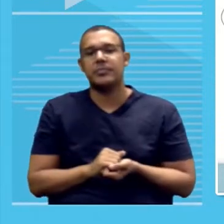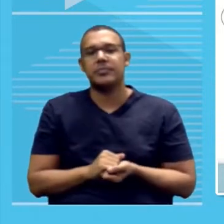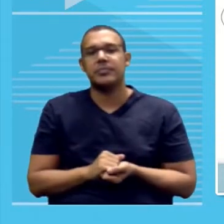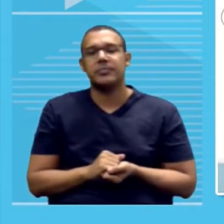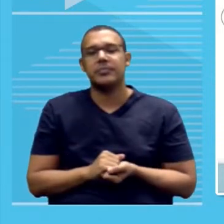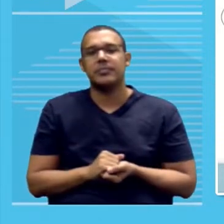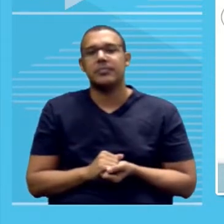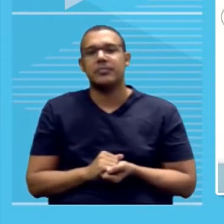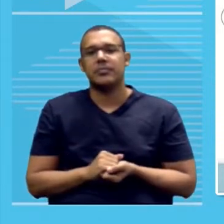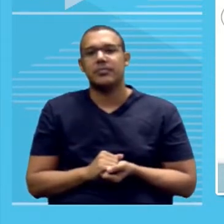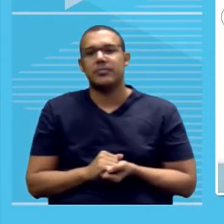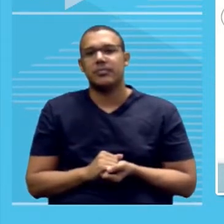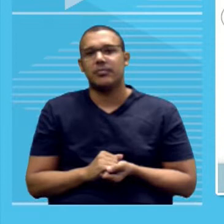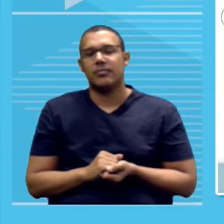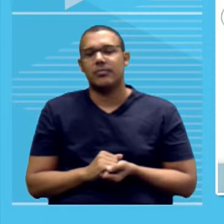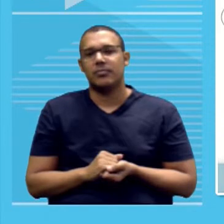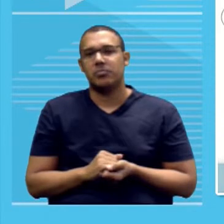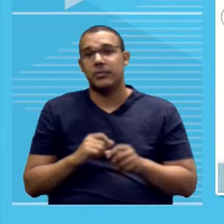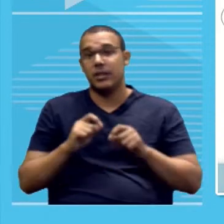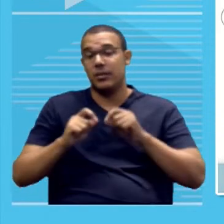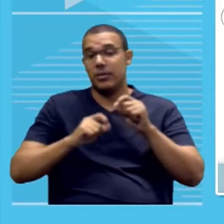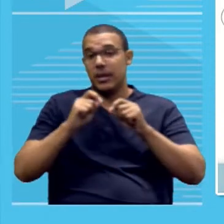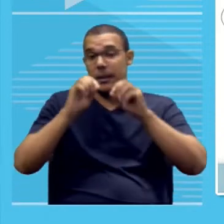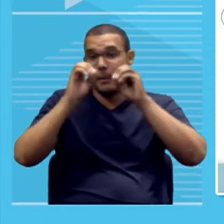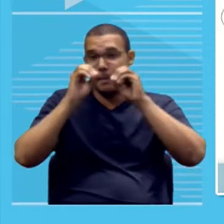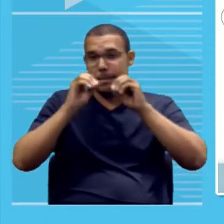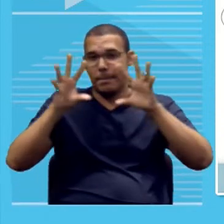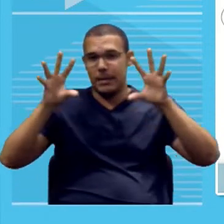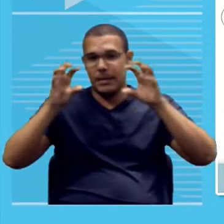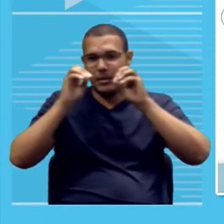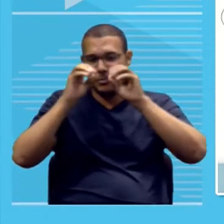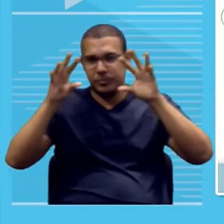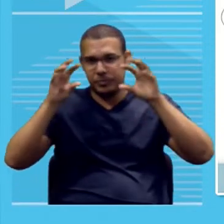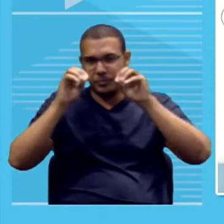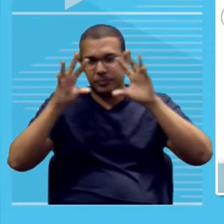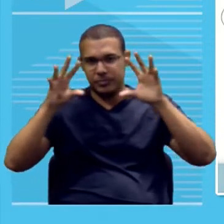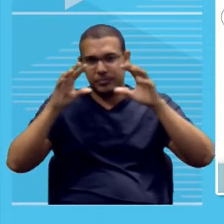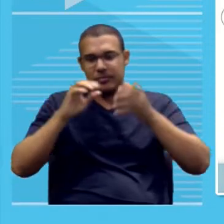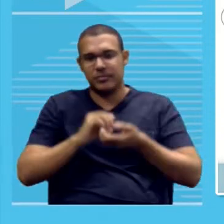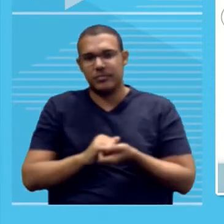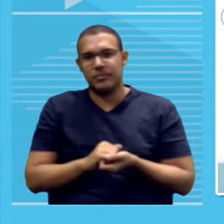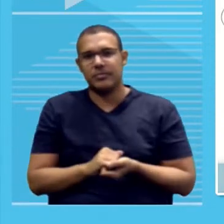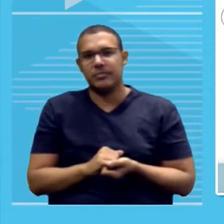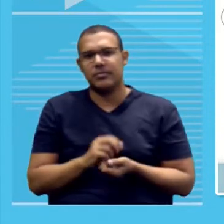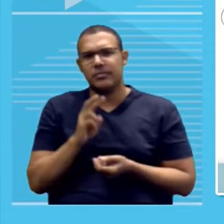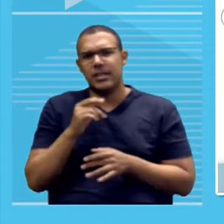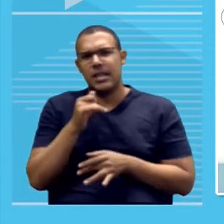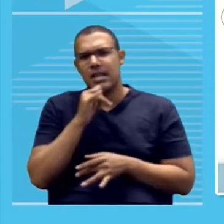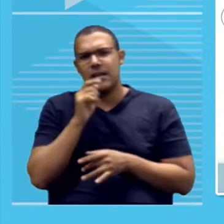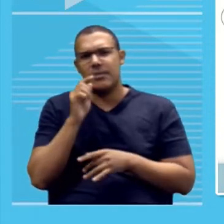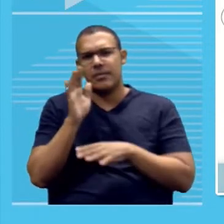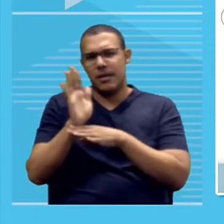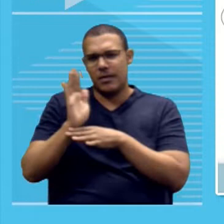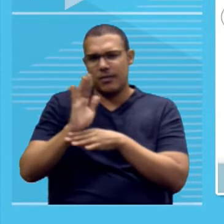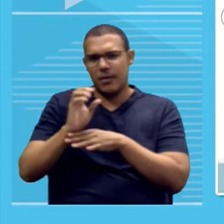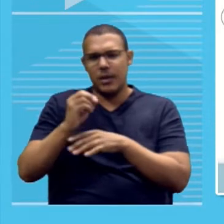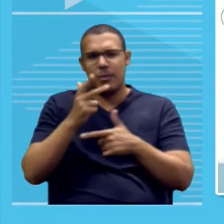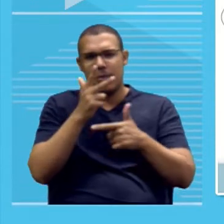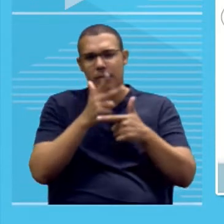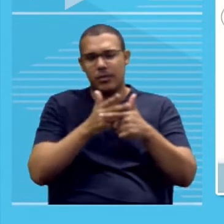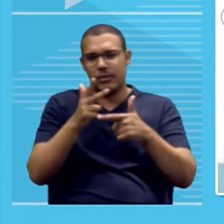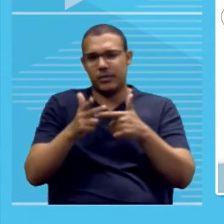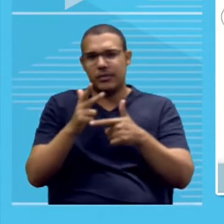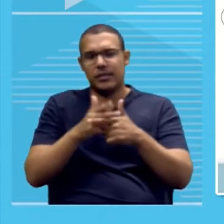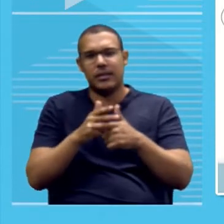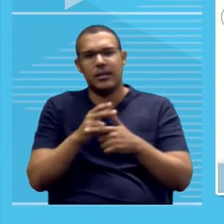aquecido, ele é brilhoso. Bom, vocês já viram aí, por exemplo, em filmes ou então em séries,